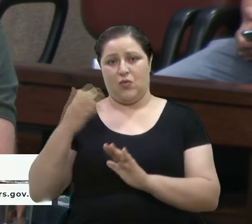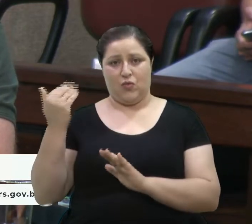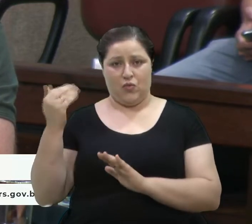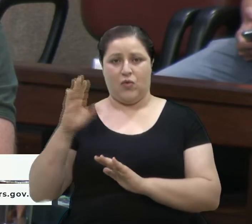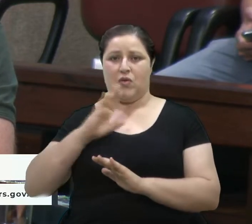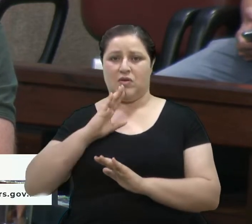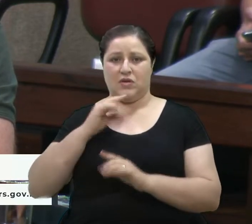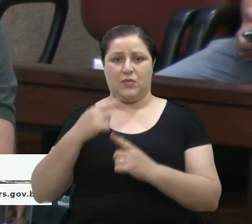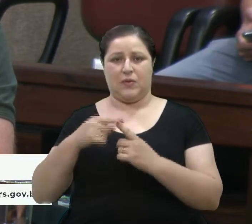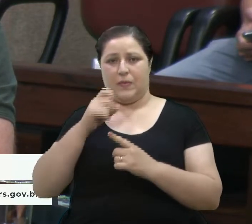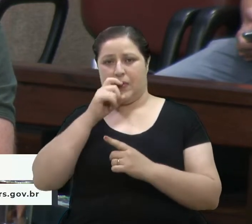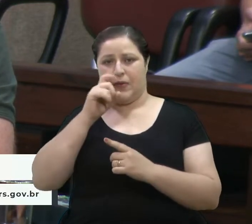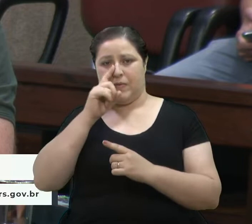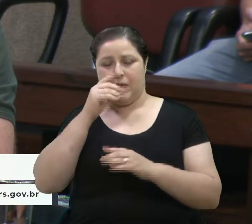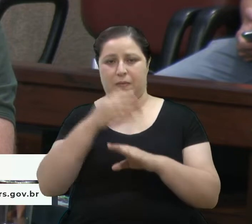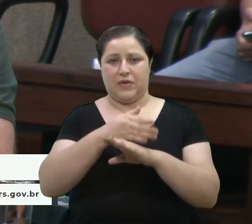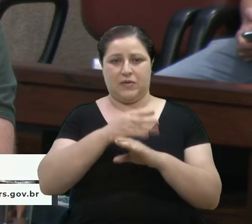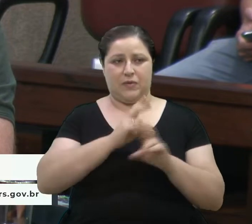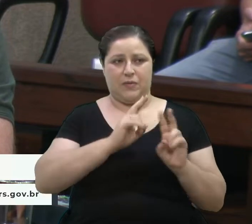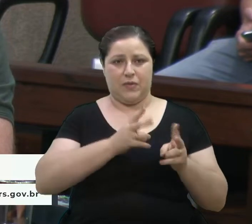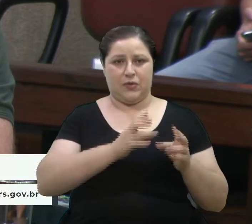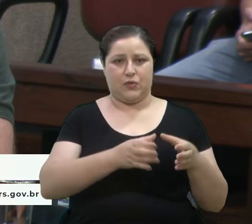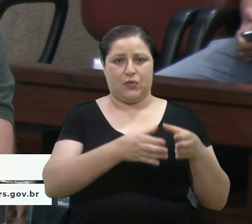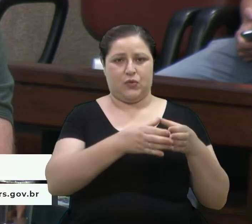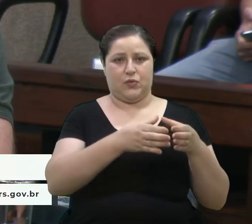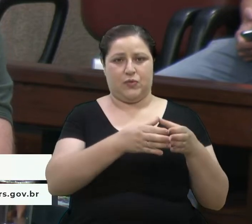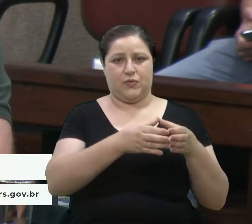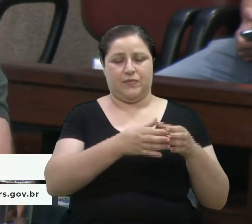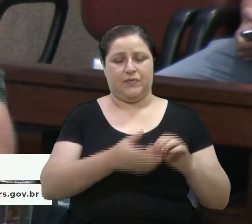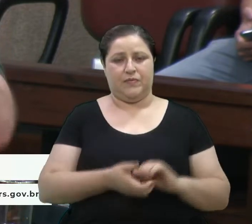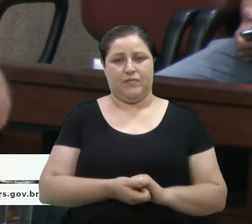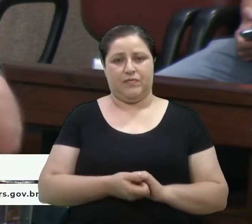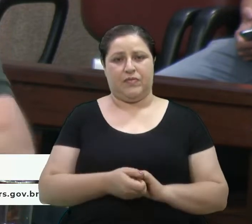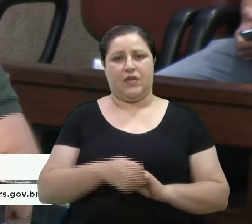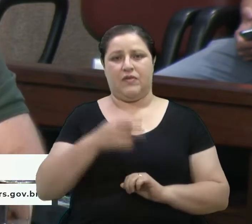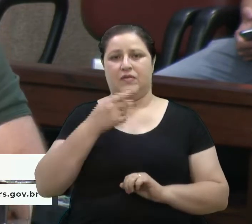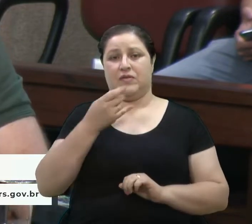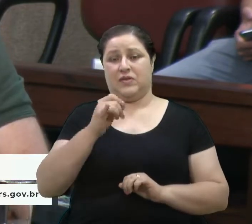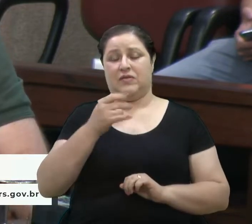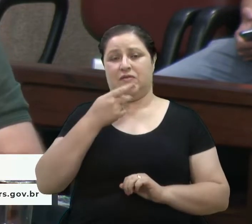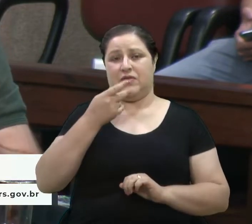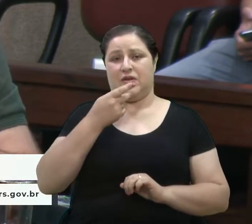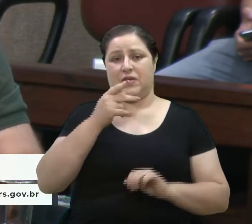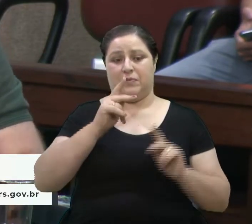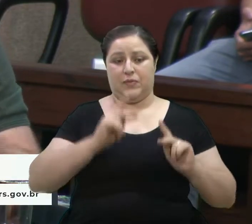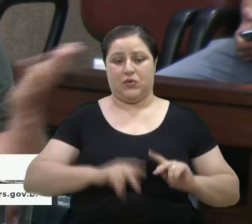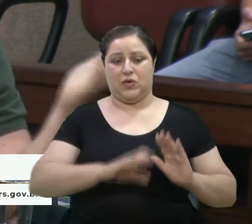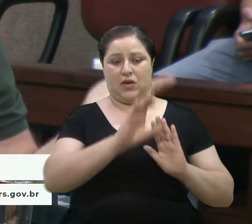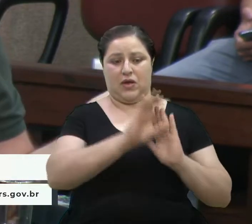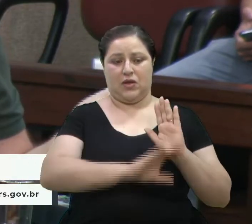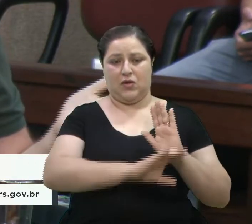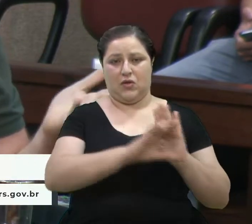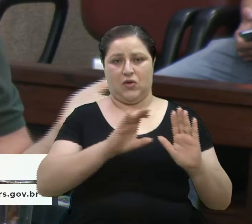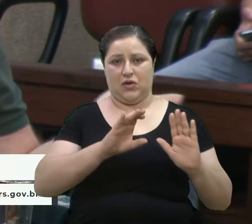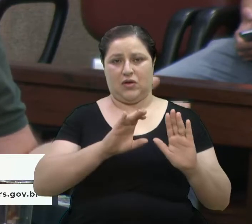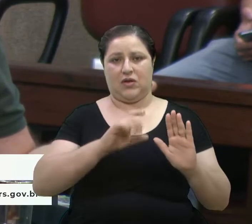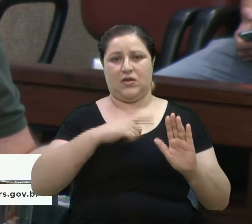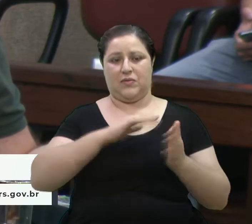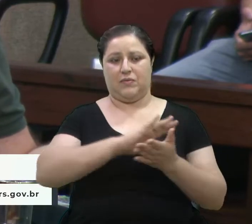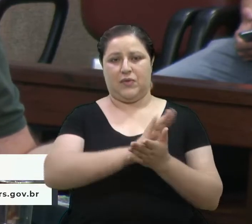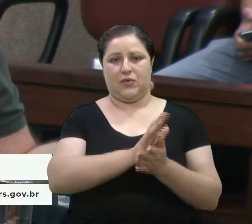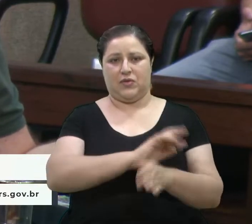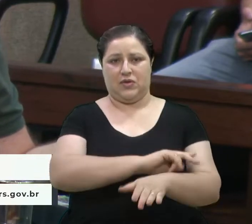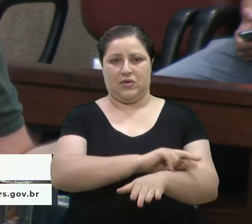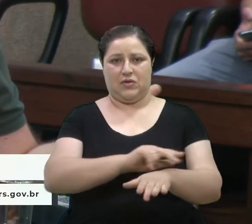mesmo grupo de Emaús. Então, dizer que gente que é católica é racista, bom, se o vereador Edson da